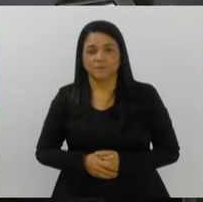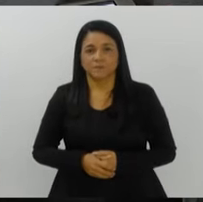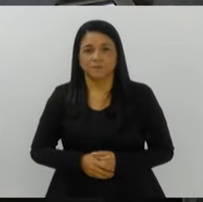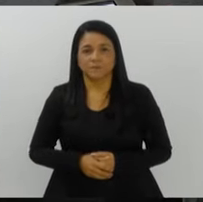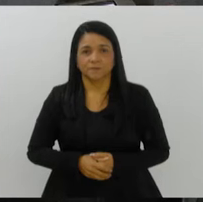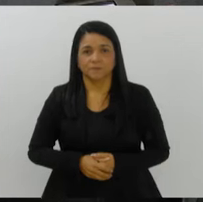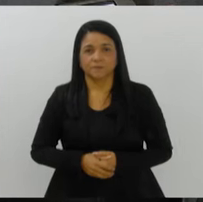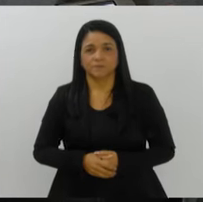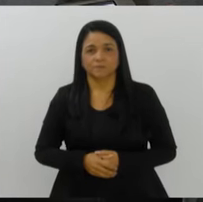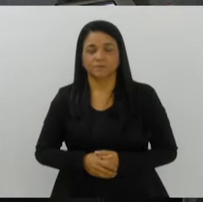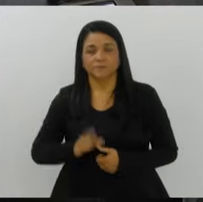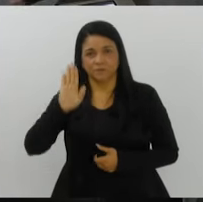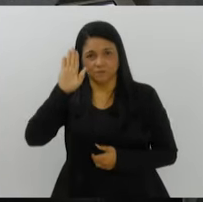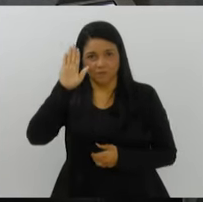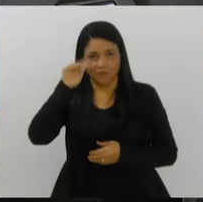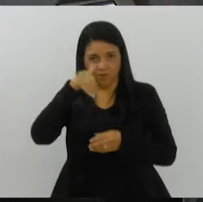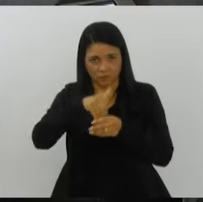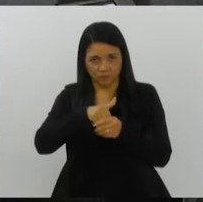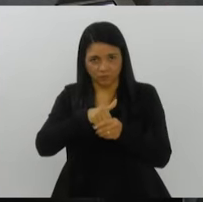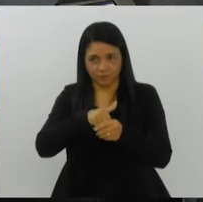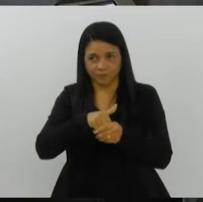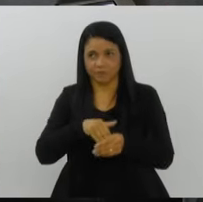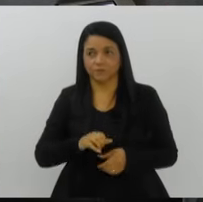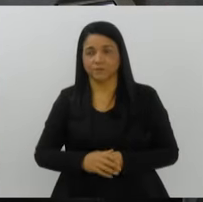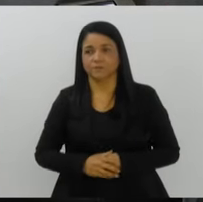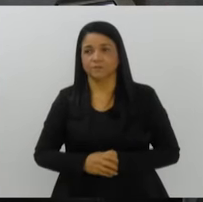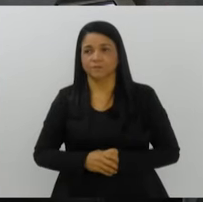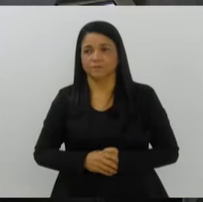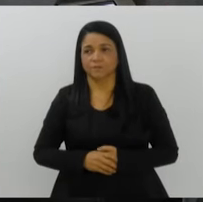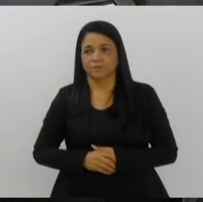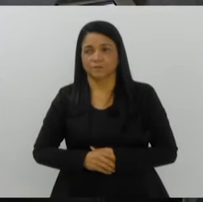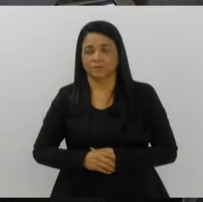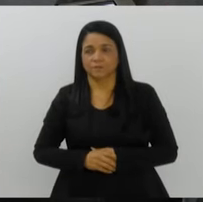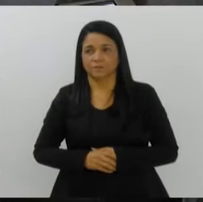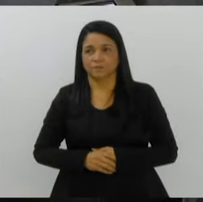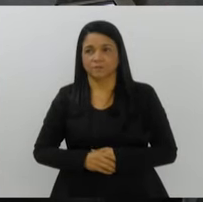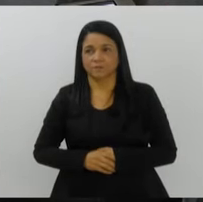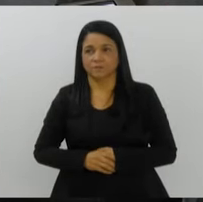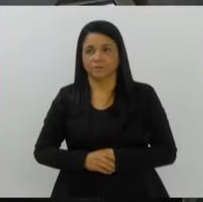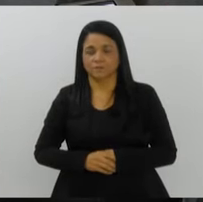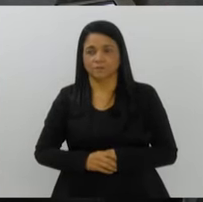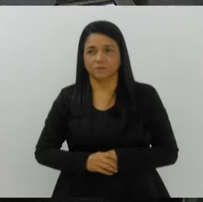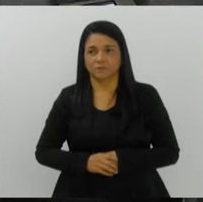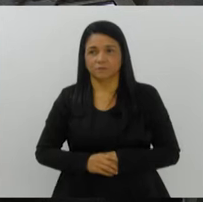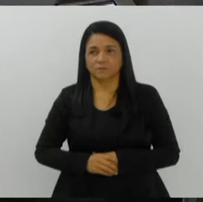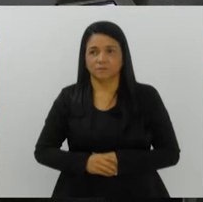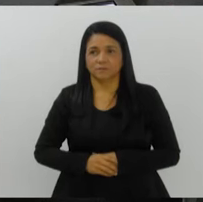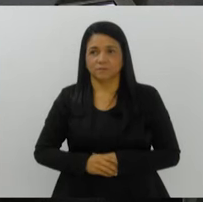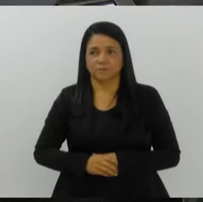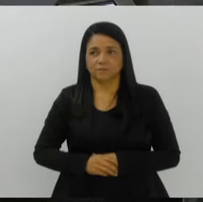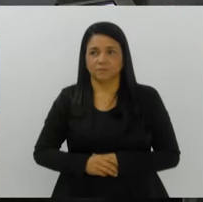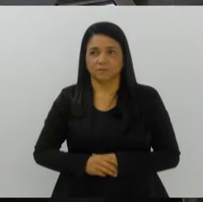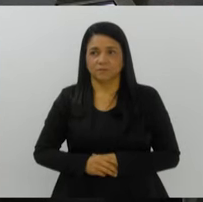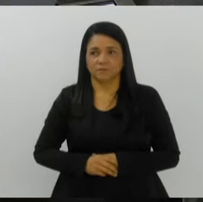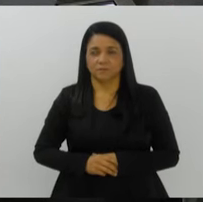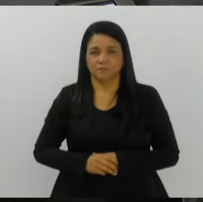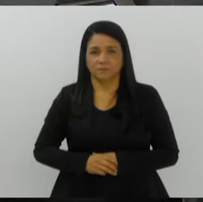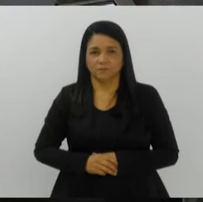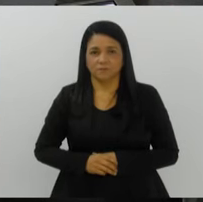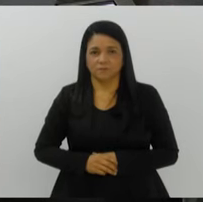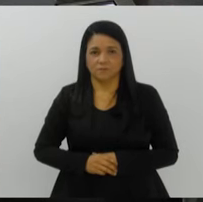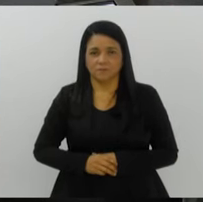Para a declaração de voto. Não, cada um. Você está trocando. Acho que